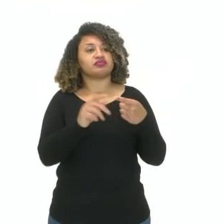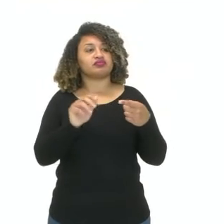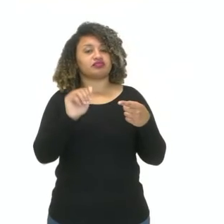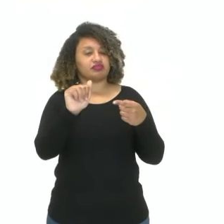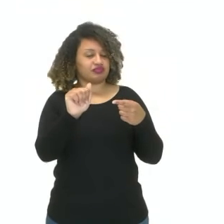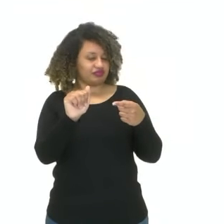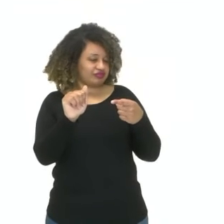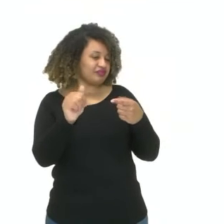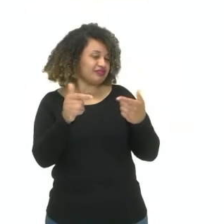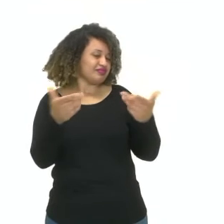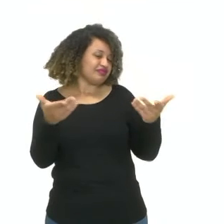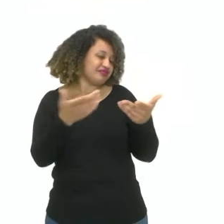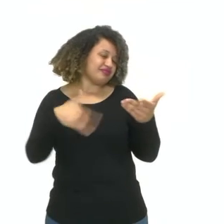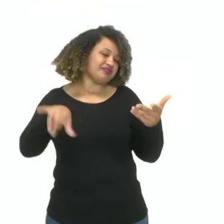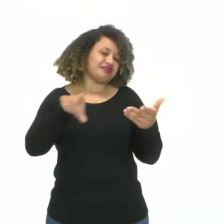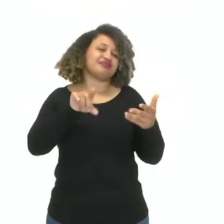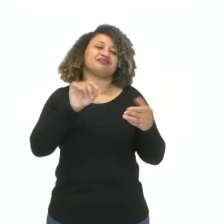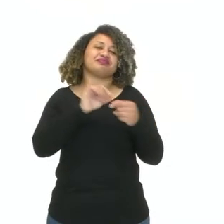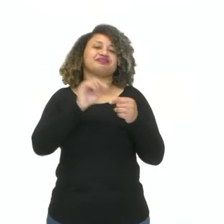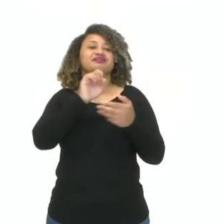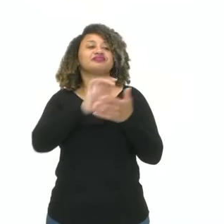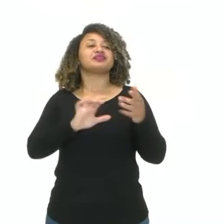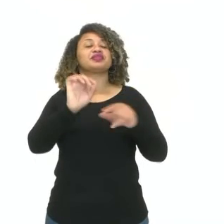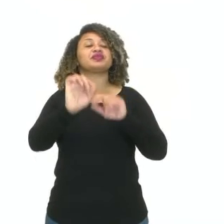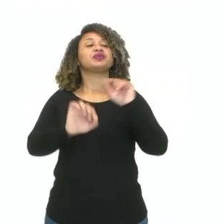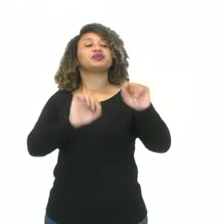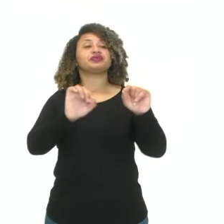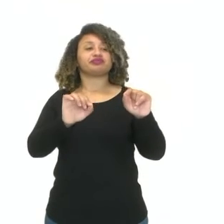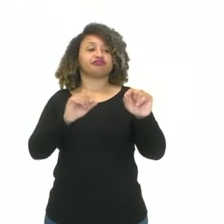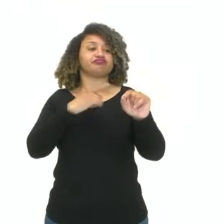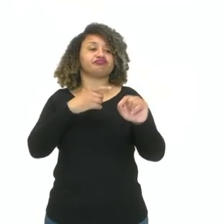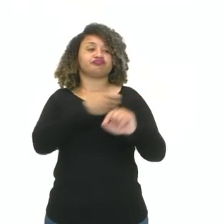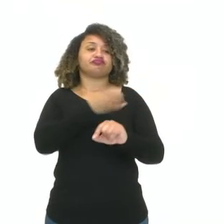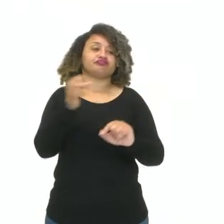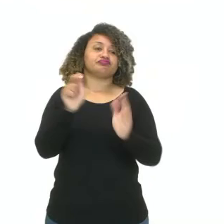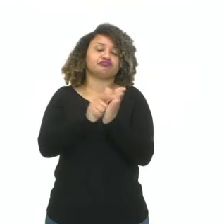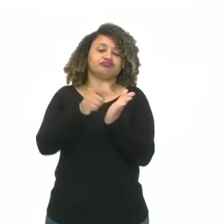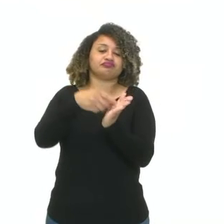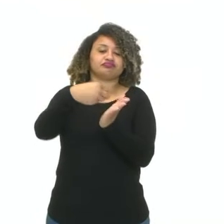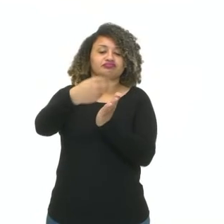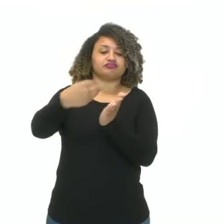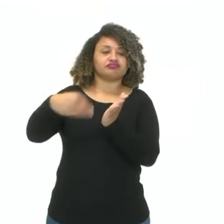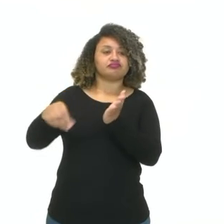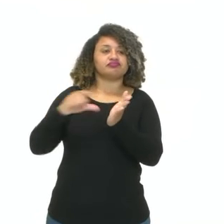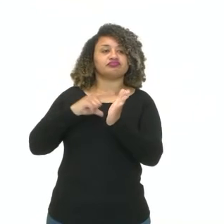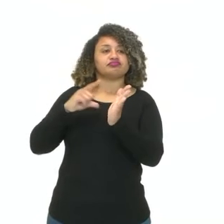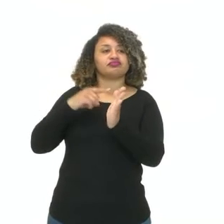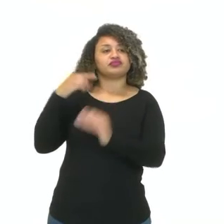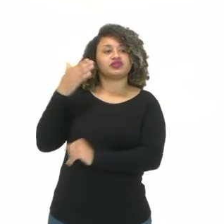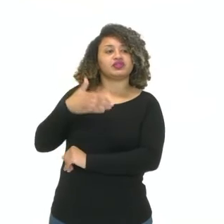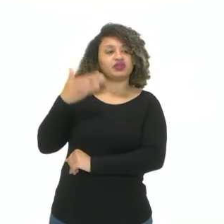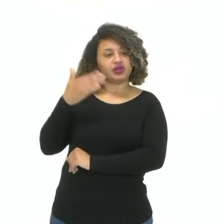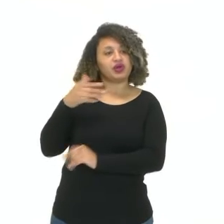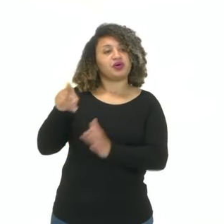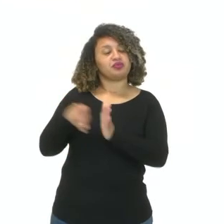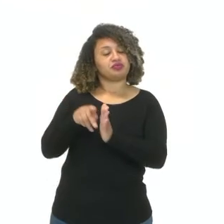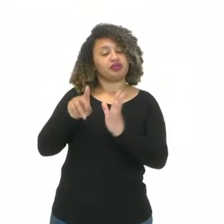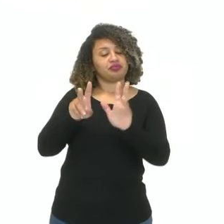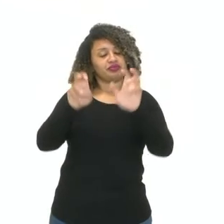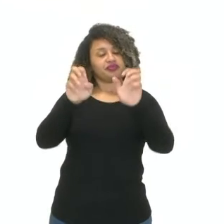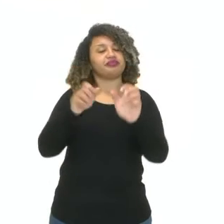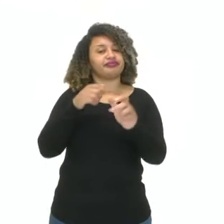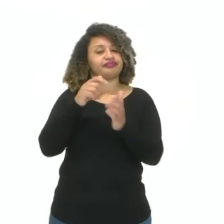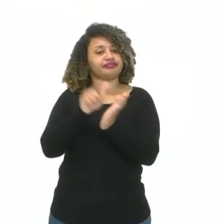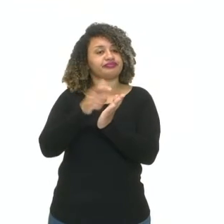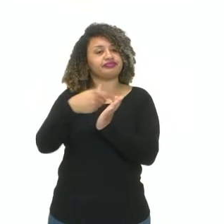só para você fazer, né? Vamos lá. Diz assim: alguns panfletos apresentam um discurso panfletário com a